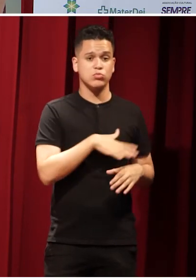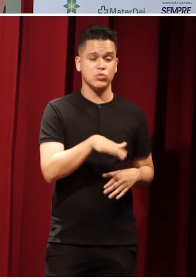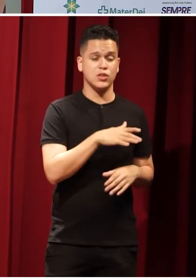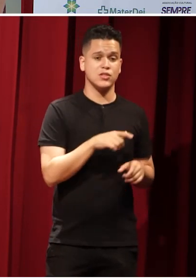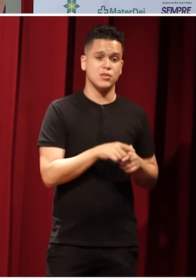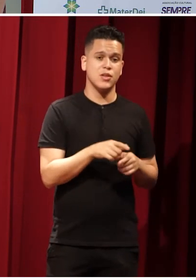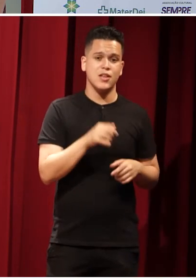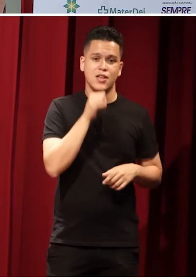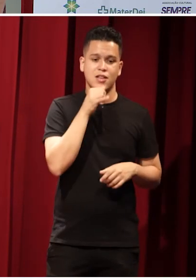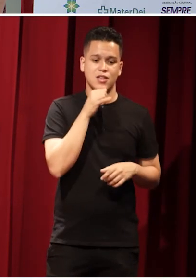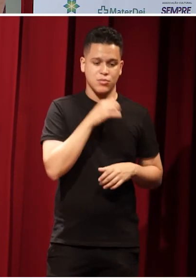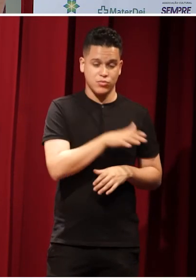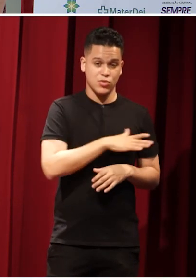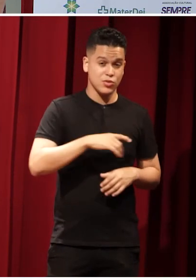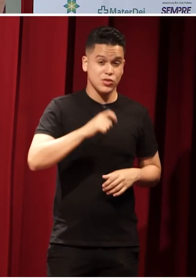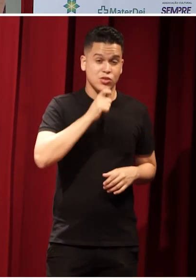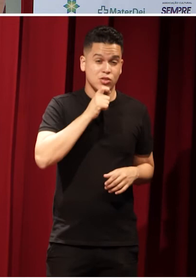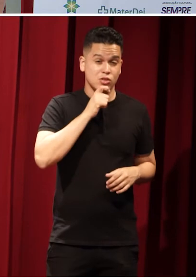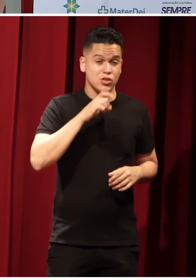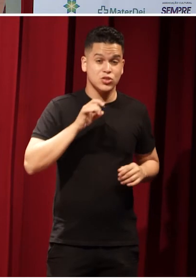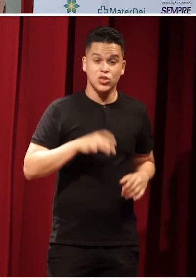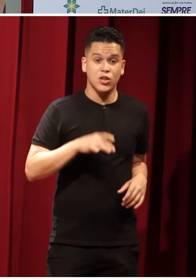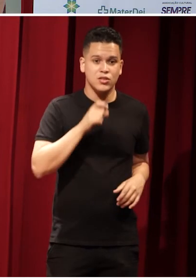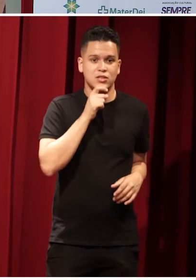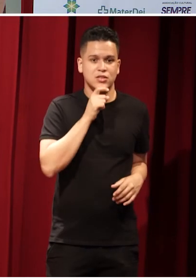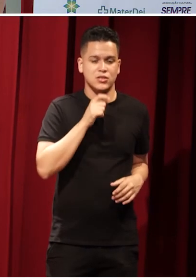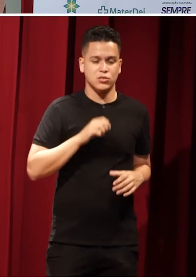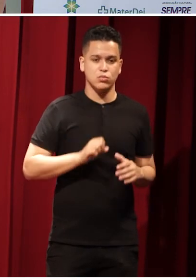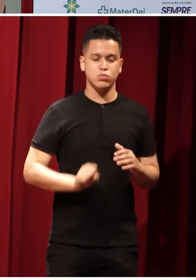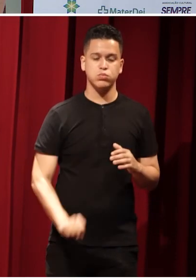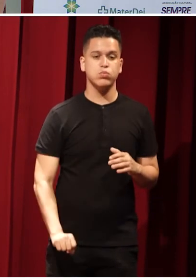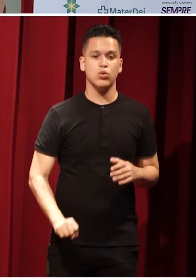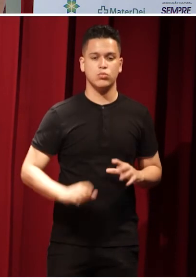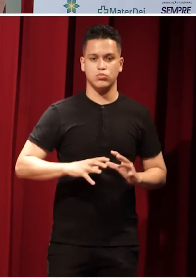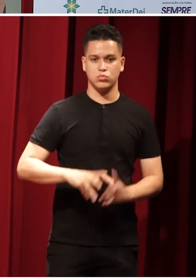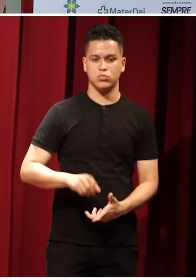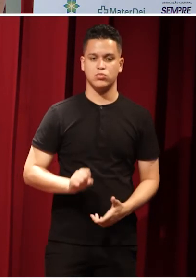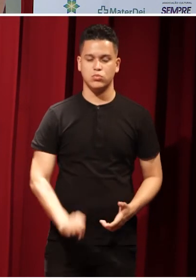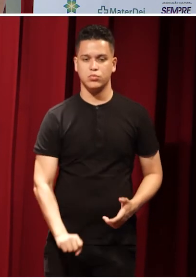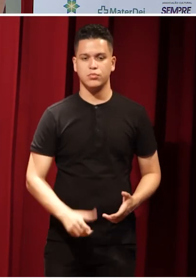tipping point também no Ártico. Quem nasceu por volta de